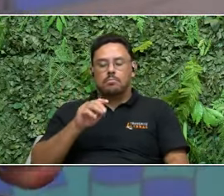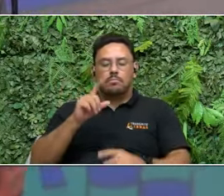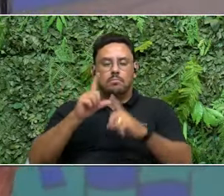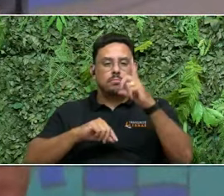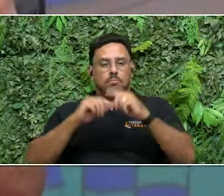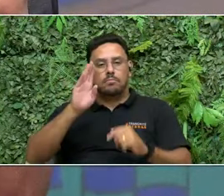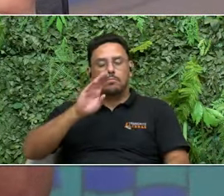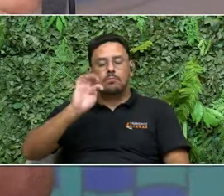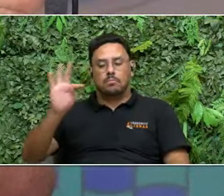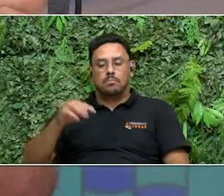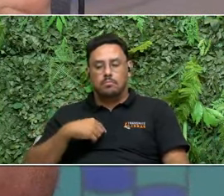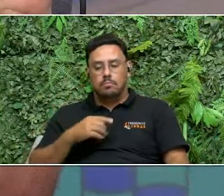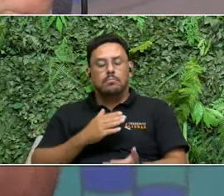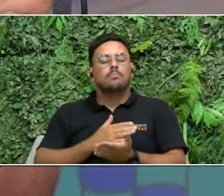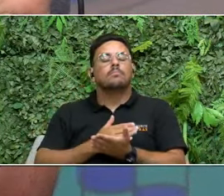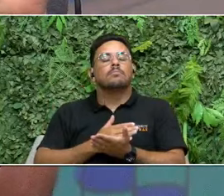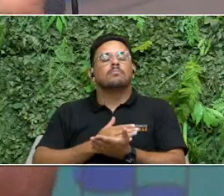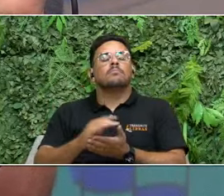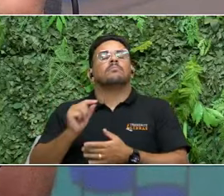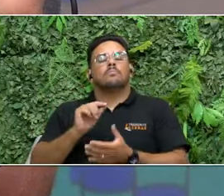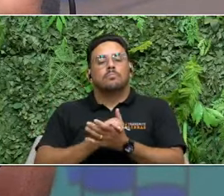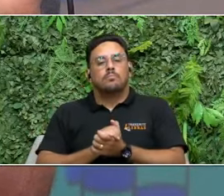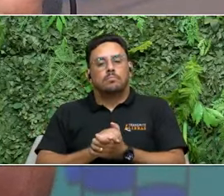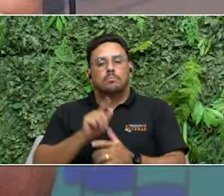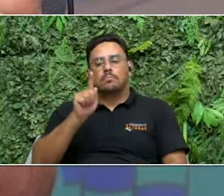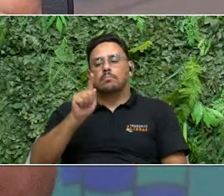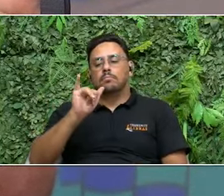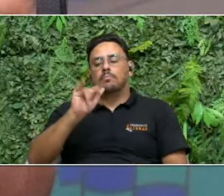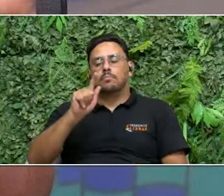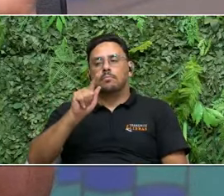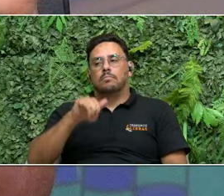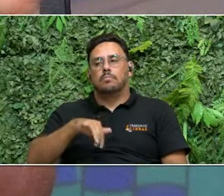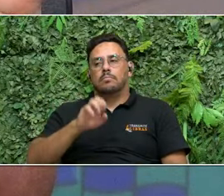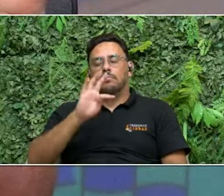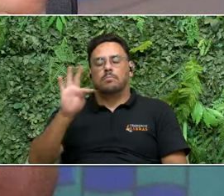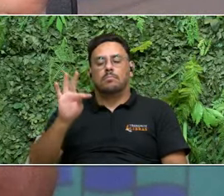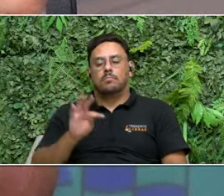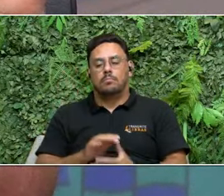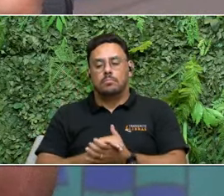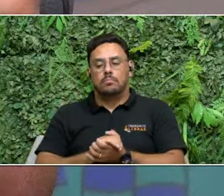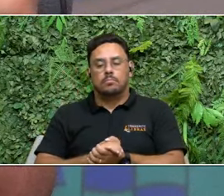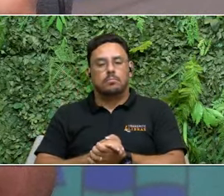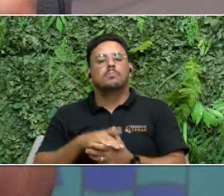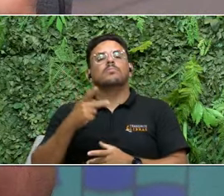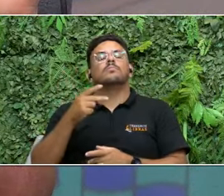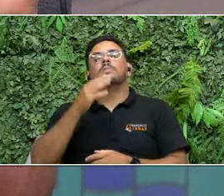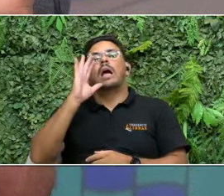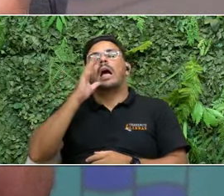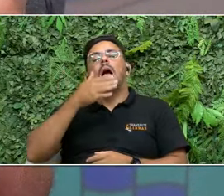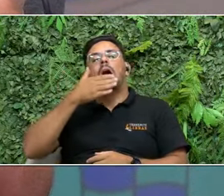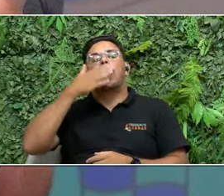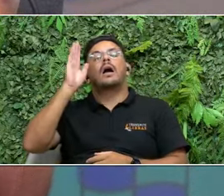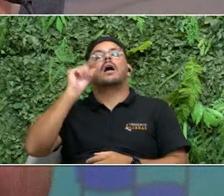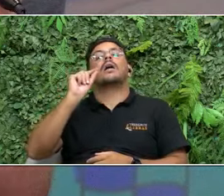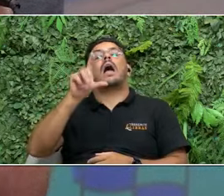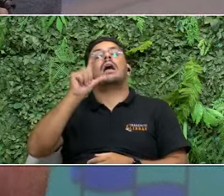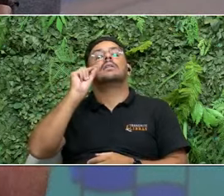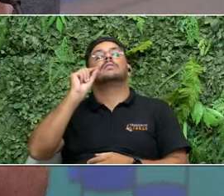V eu vou começar com Gilbert Campos qual a sua aposta